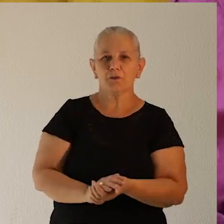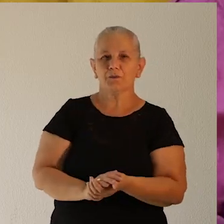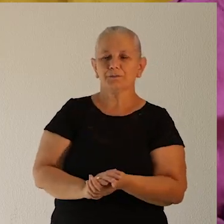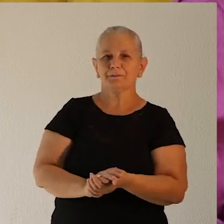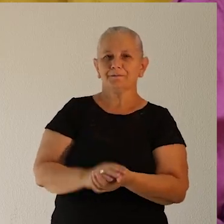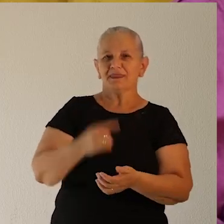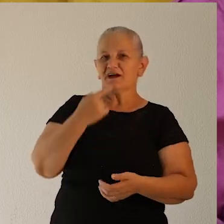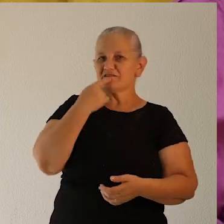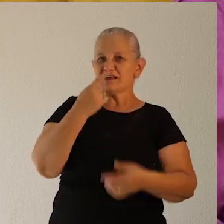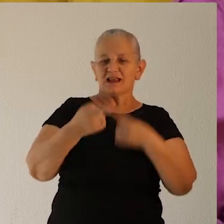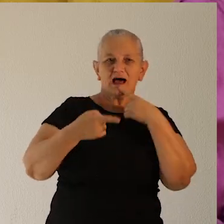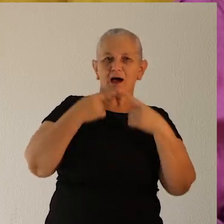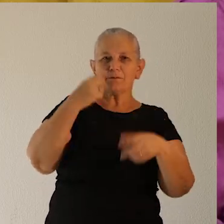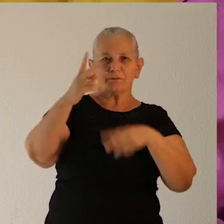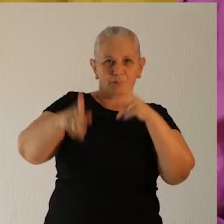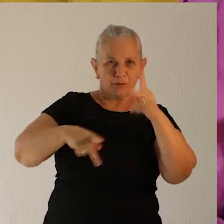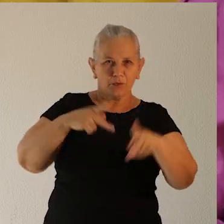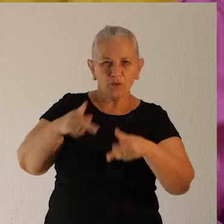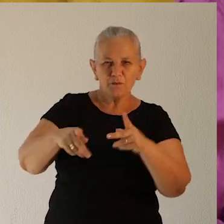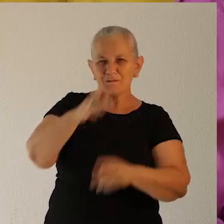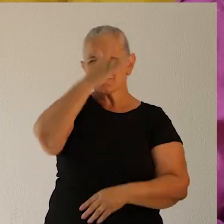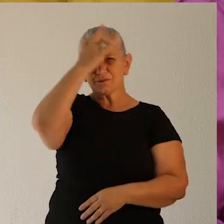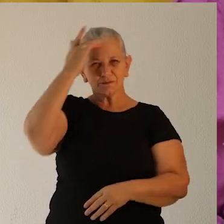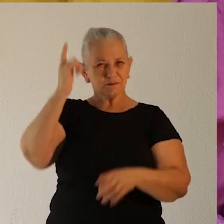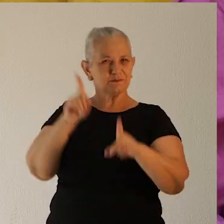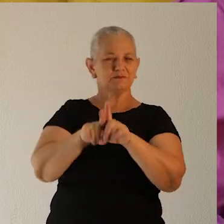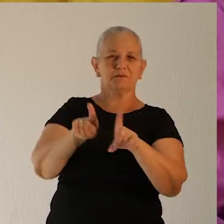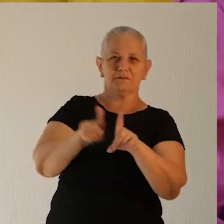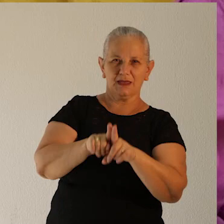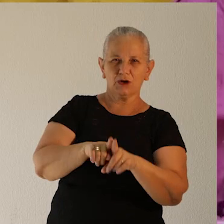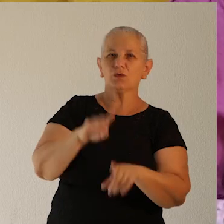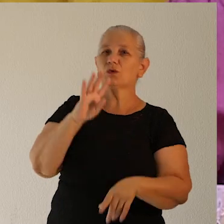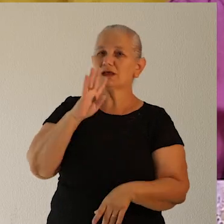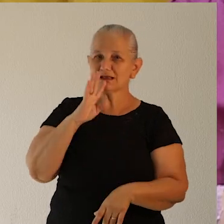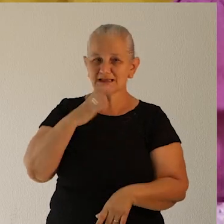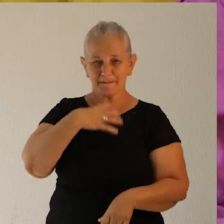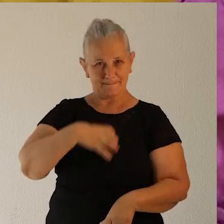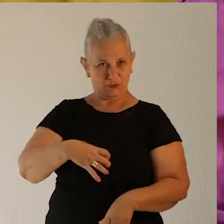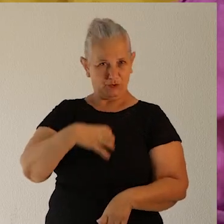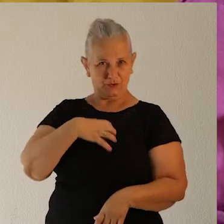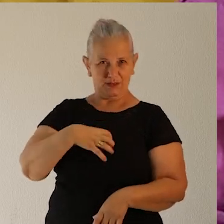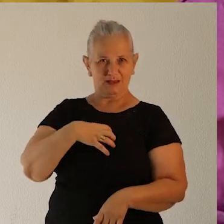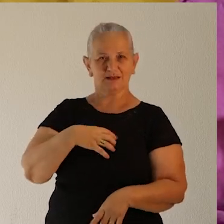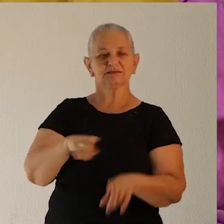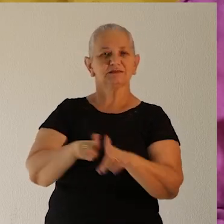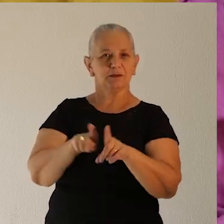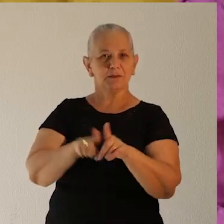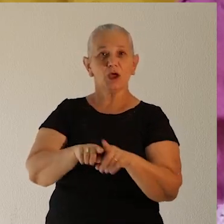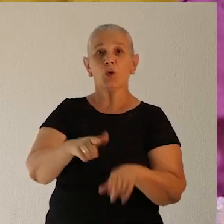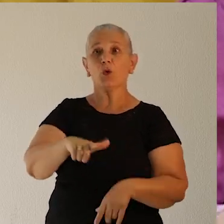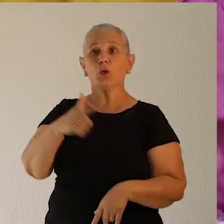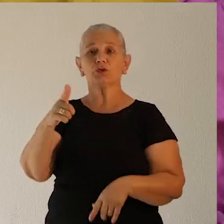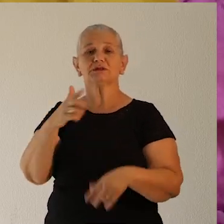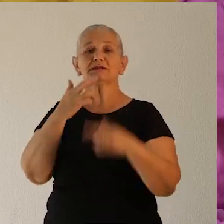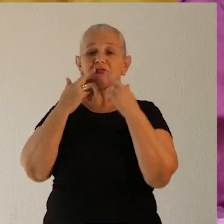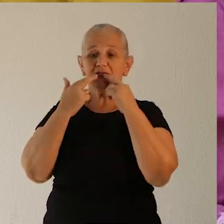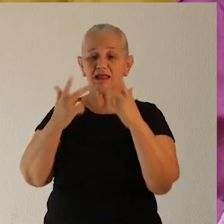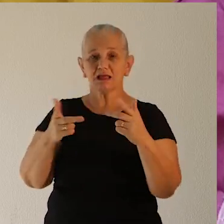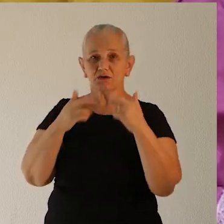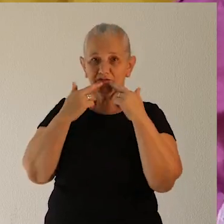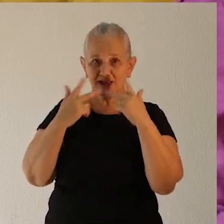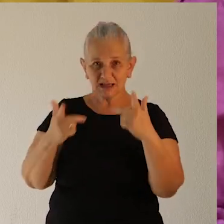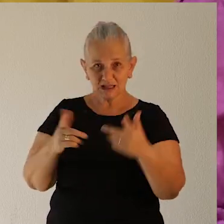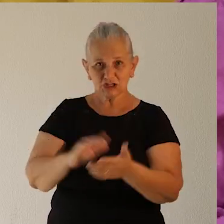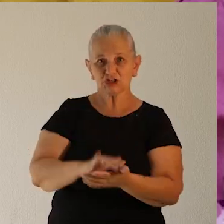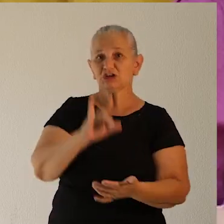Então é bom ter o conhecimento do português, das letras. É bom conhecer outra língua também, é bom fazer um